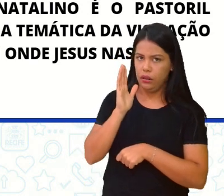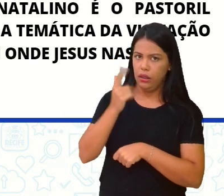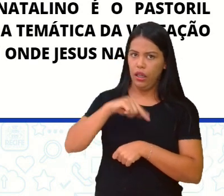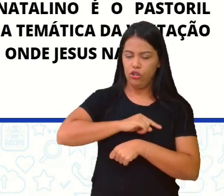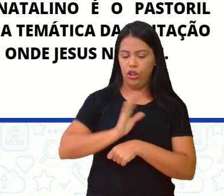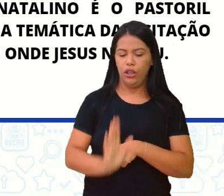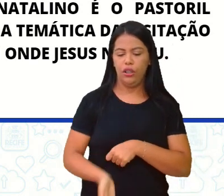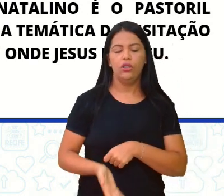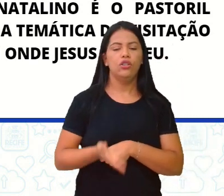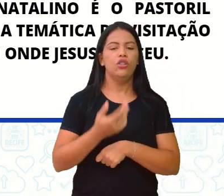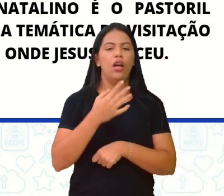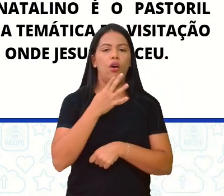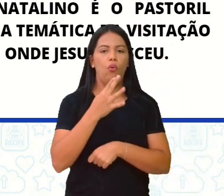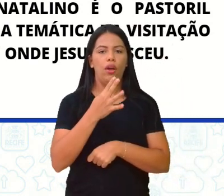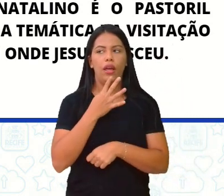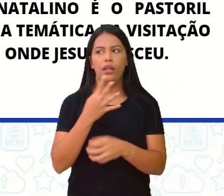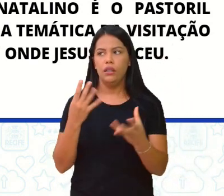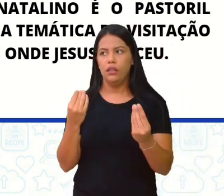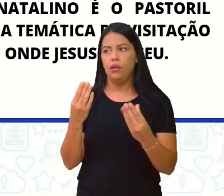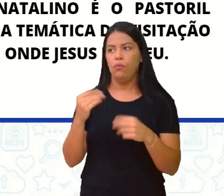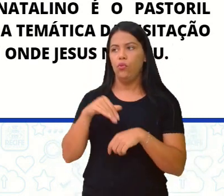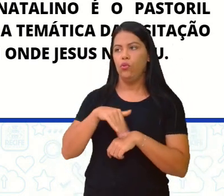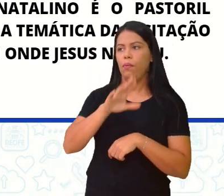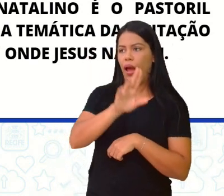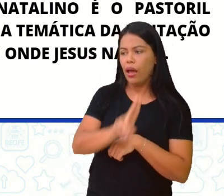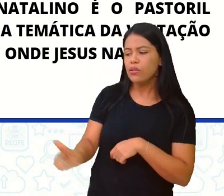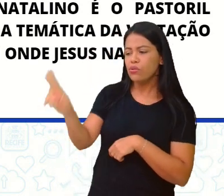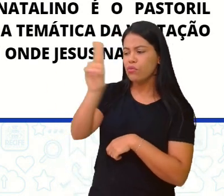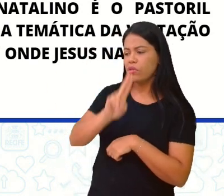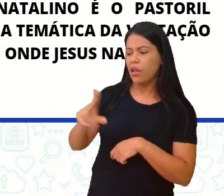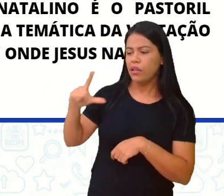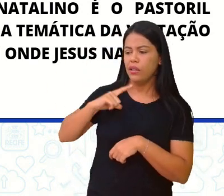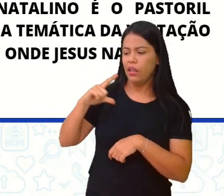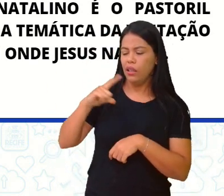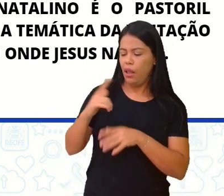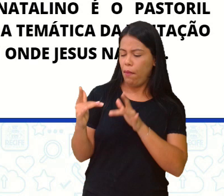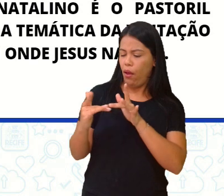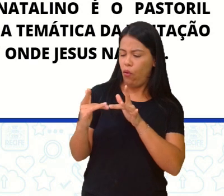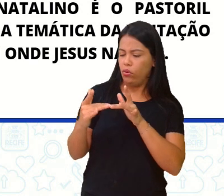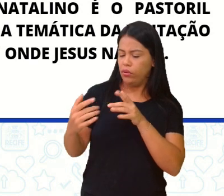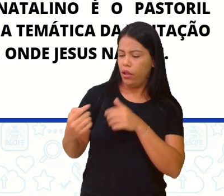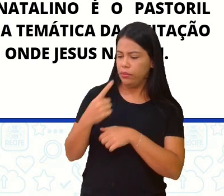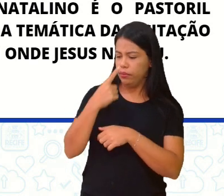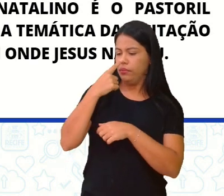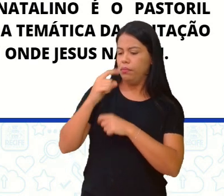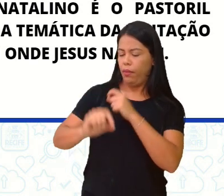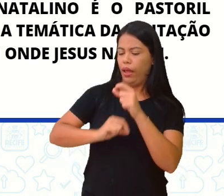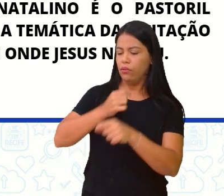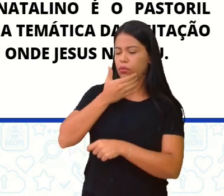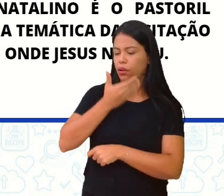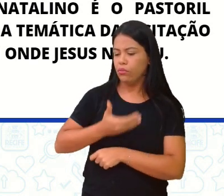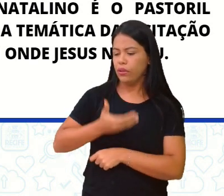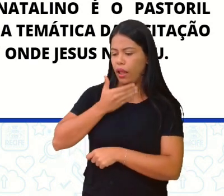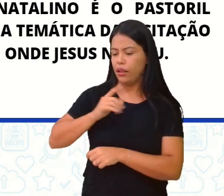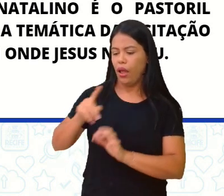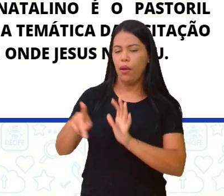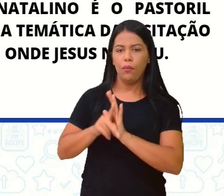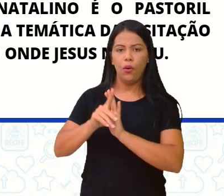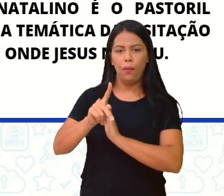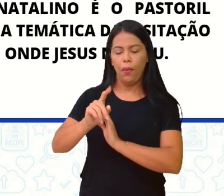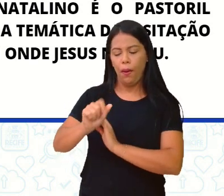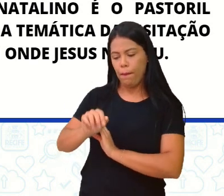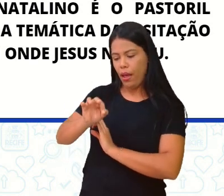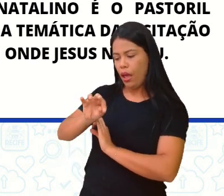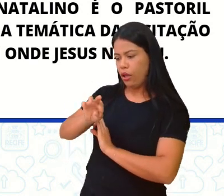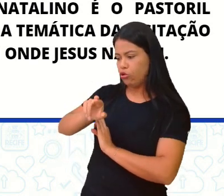que é bem mais assim... chegado à questão da natividade é o pastoril religioso, que tem em